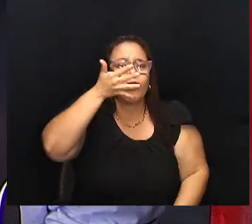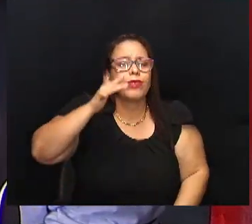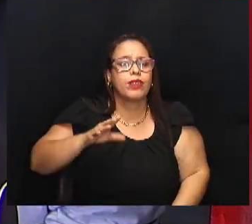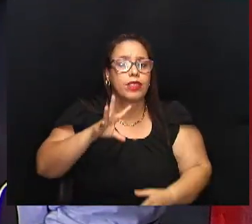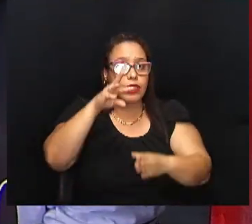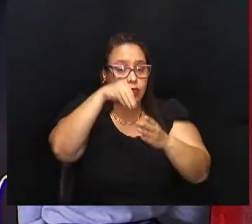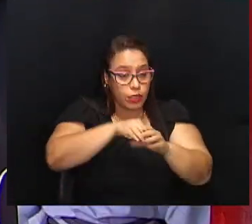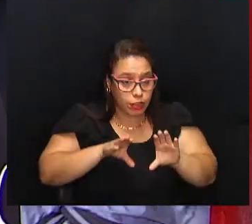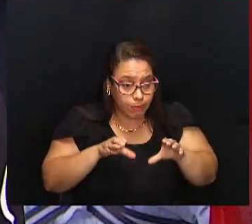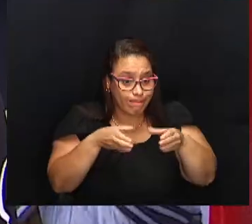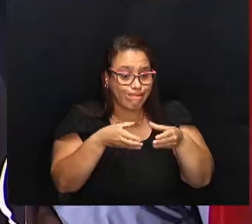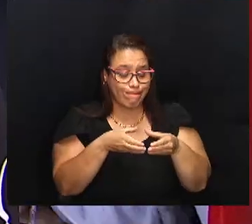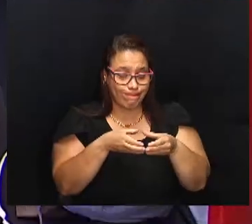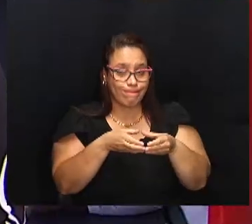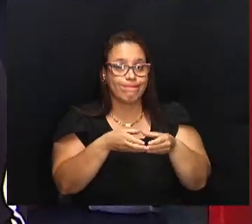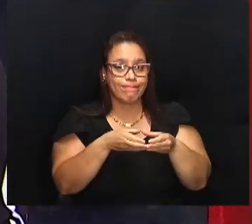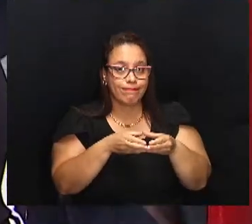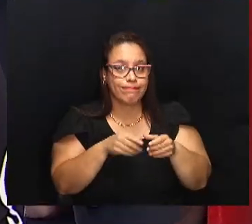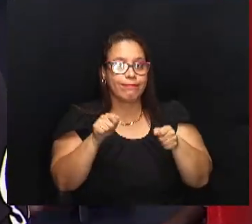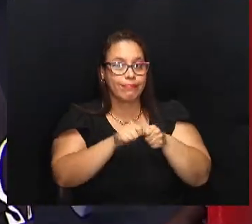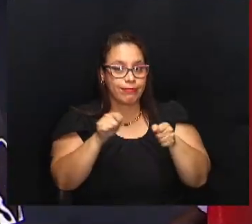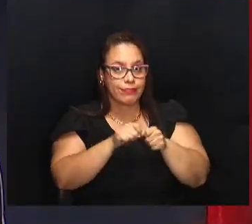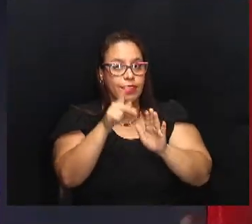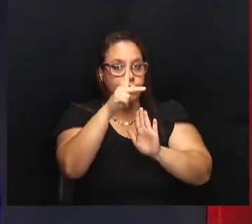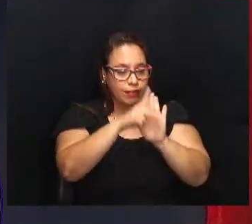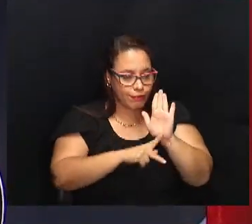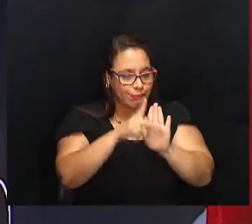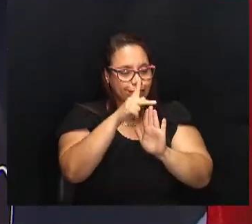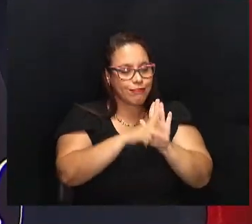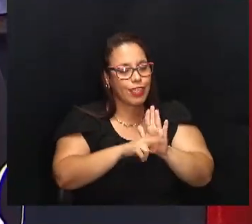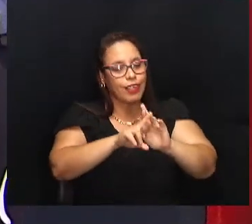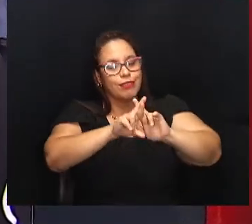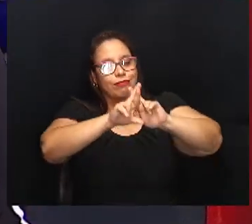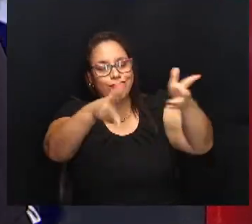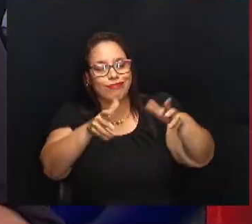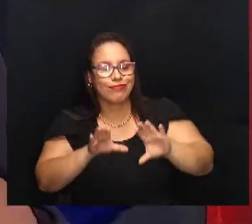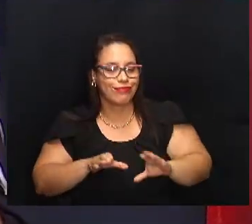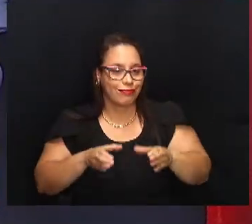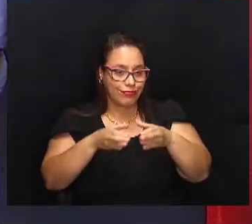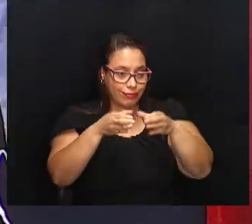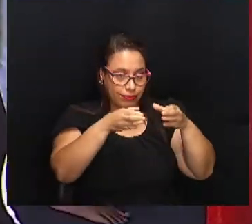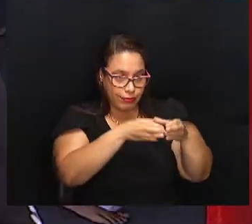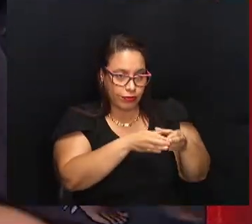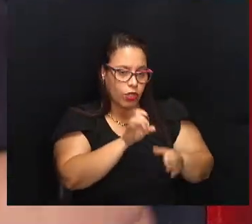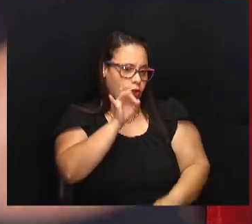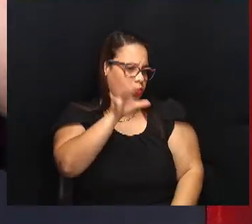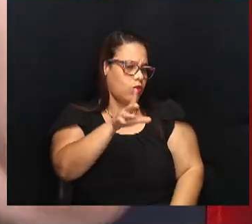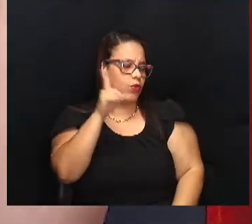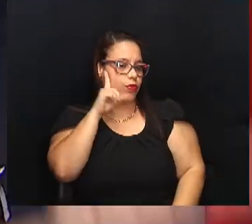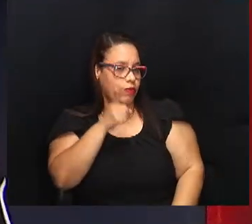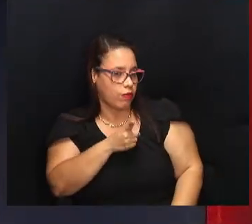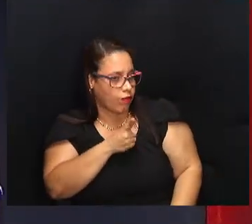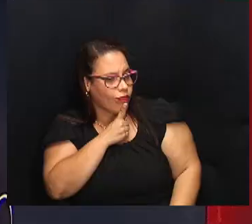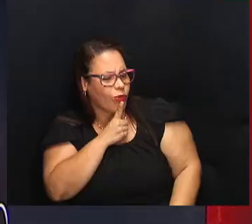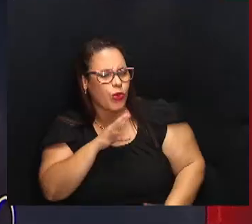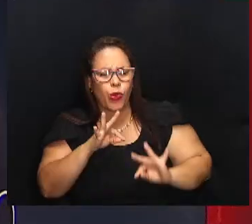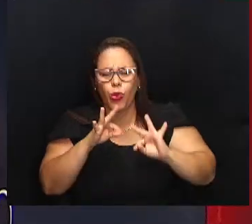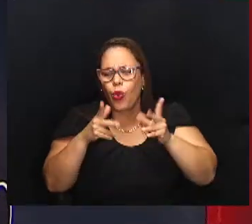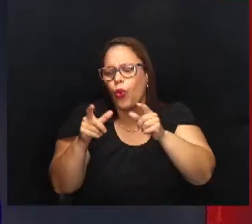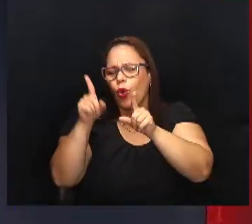da comunidade. E é isso que a gente faz no projeto, a gente faz a diferença na comunidade, não só na surda, mas em todas